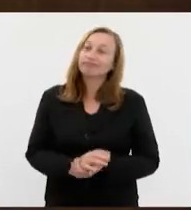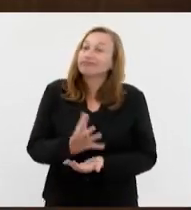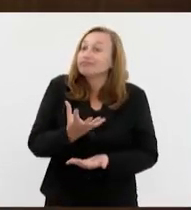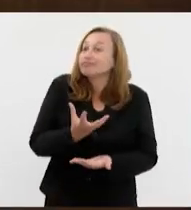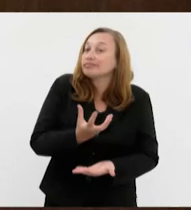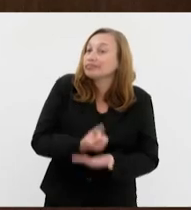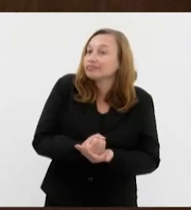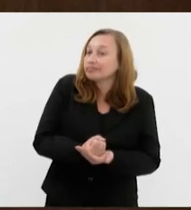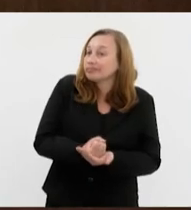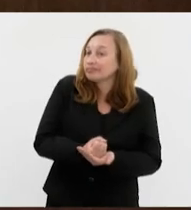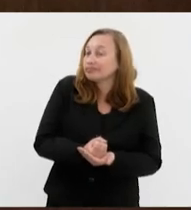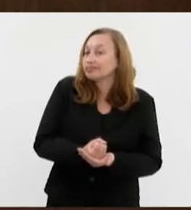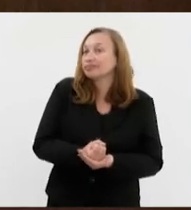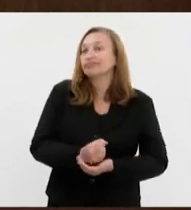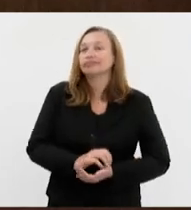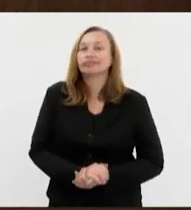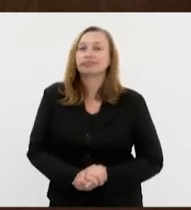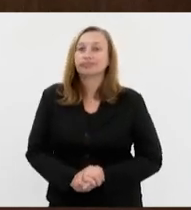registrar